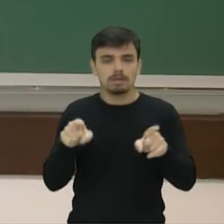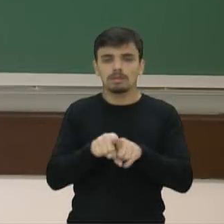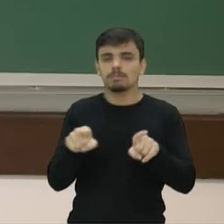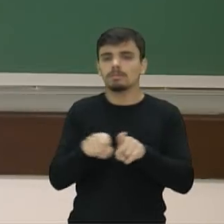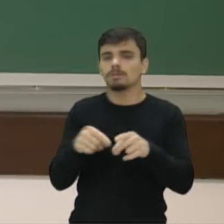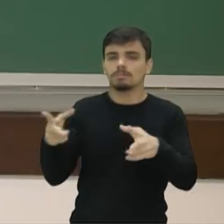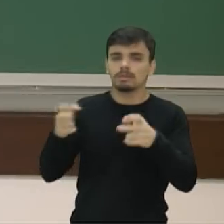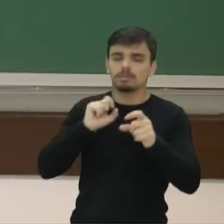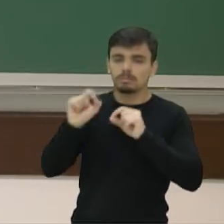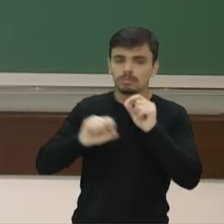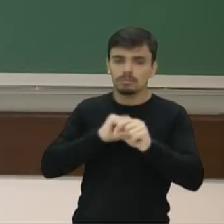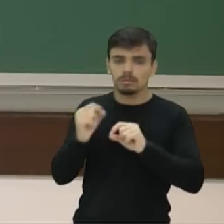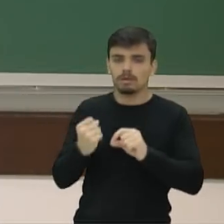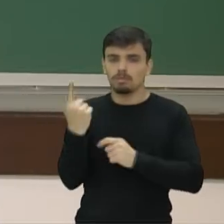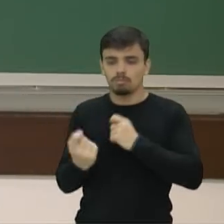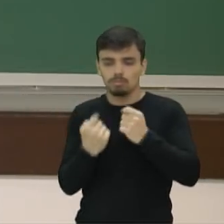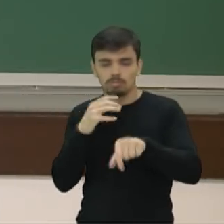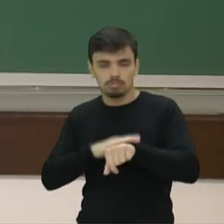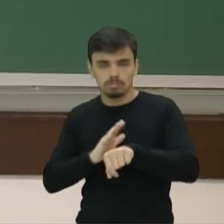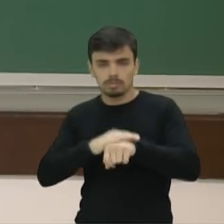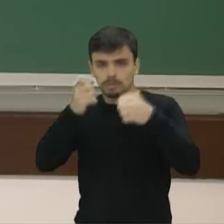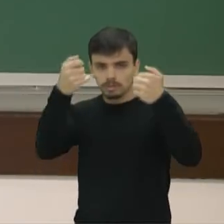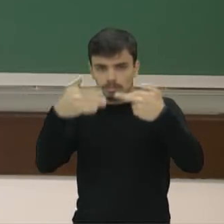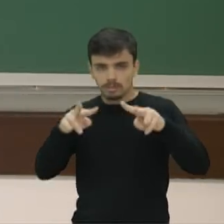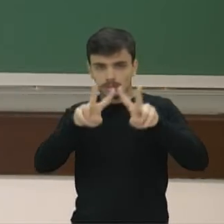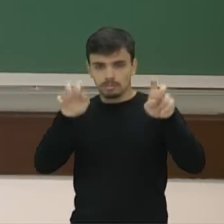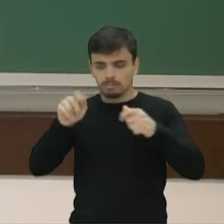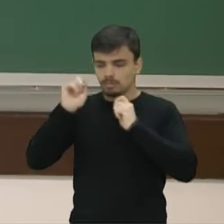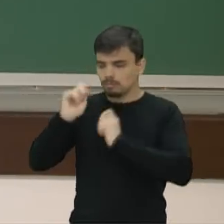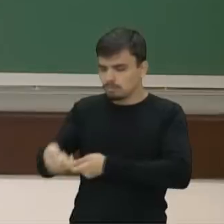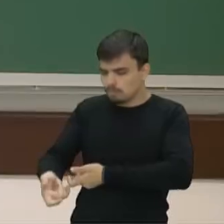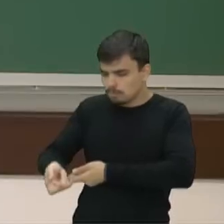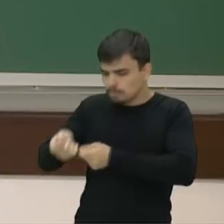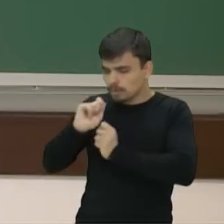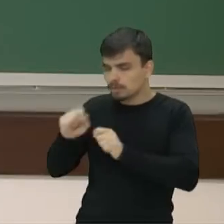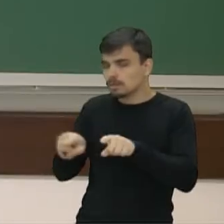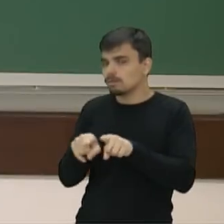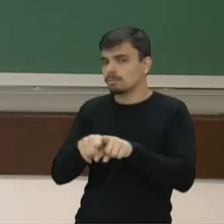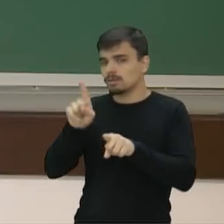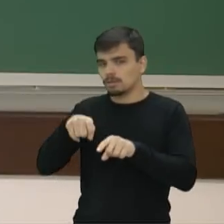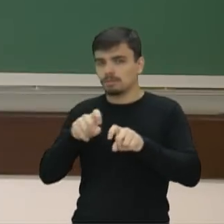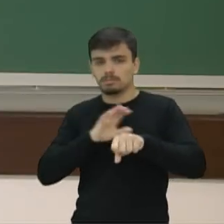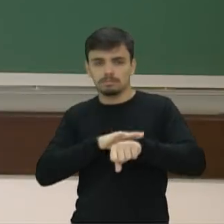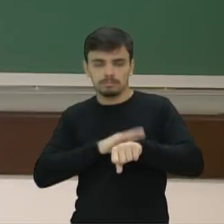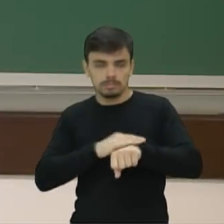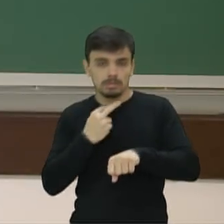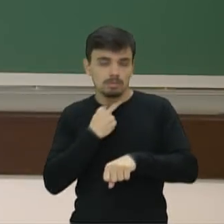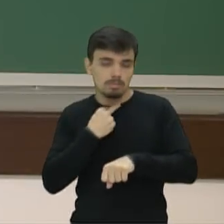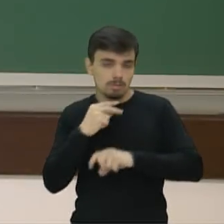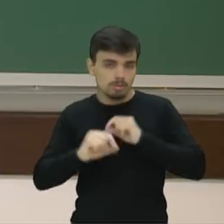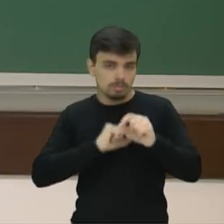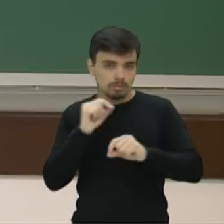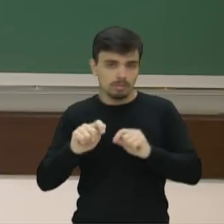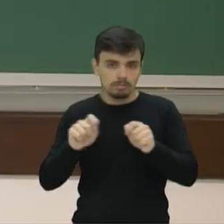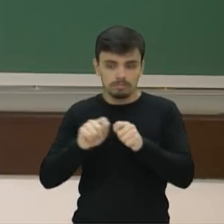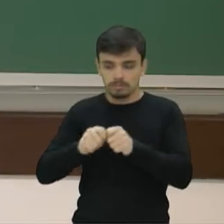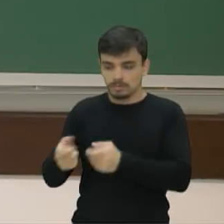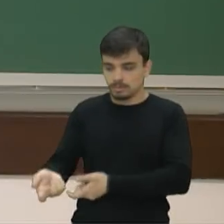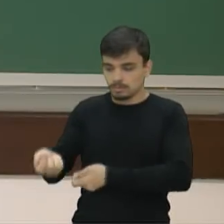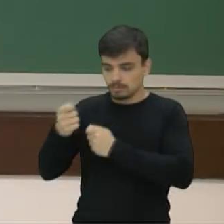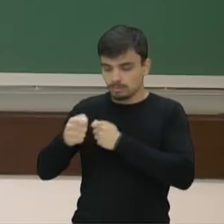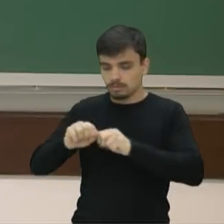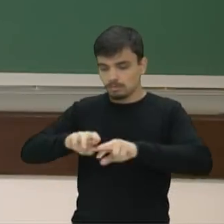que em determinados momentos, quando a gente fala em pesca, em determinados momentos você não pode realizar a pesca de